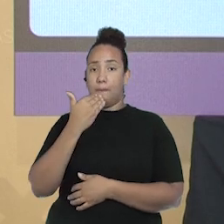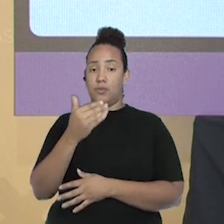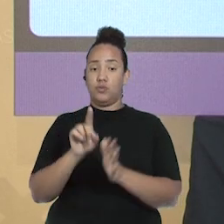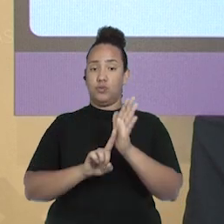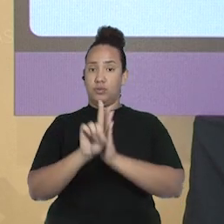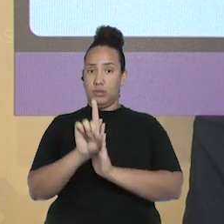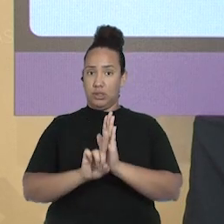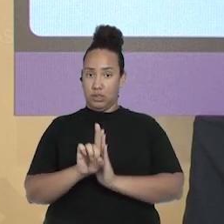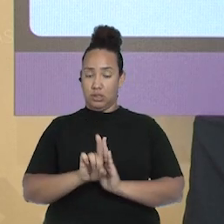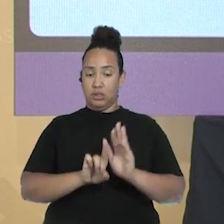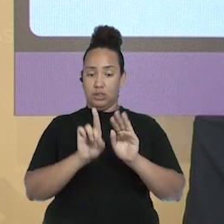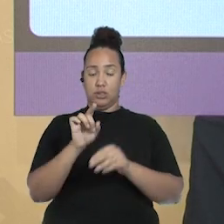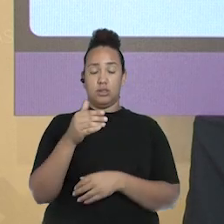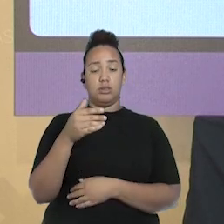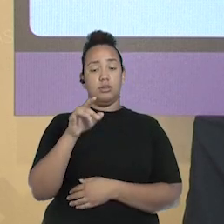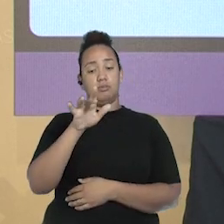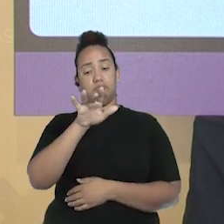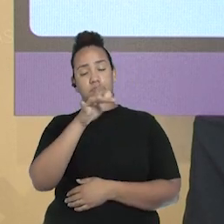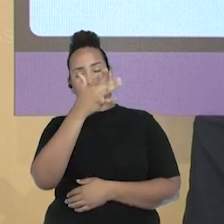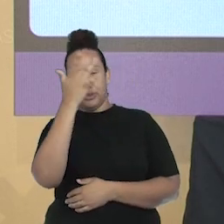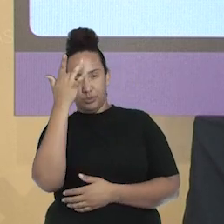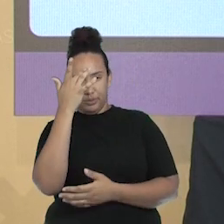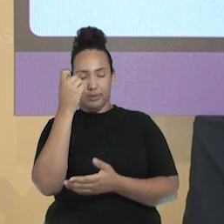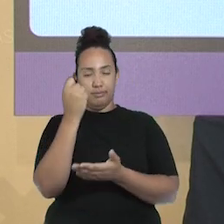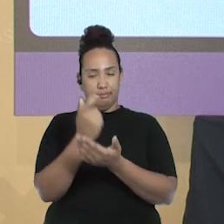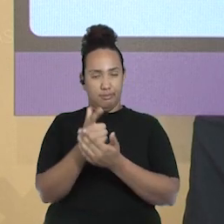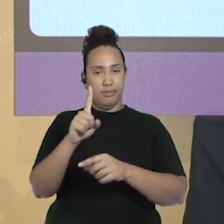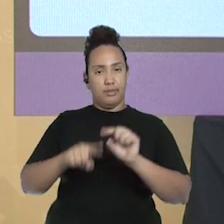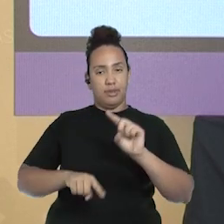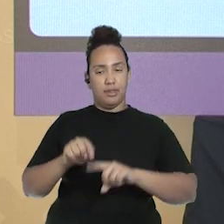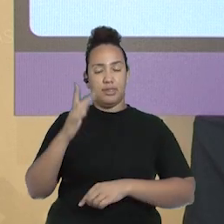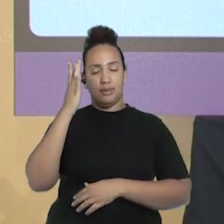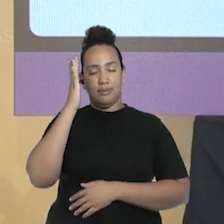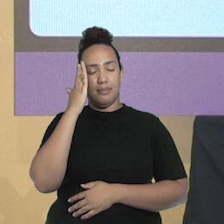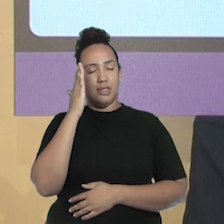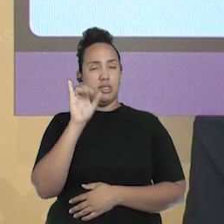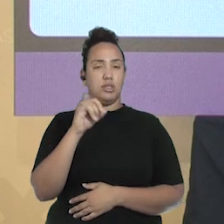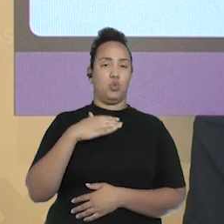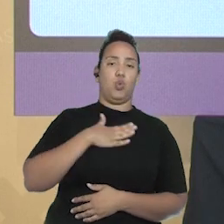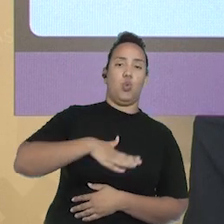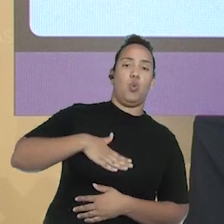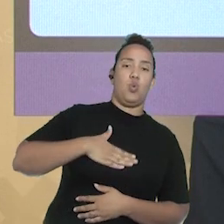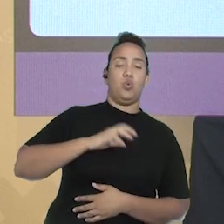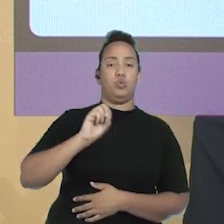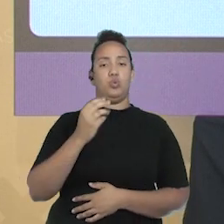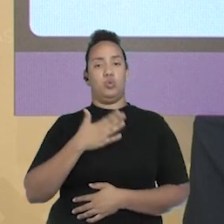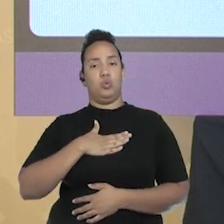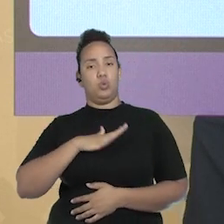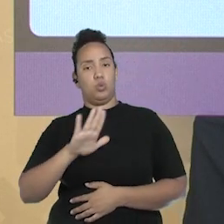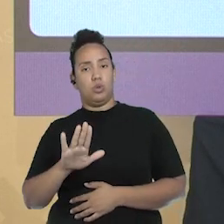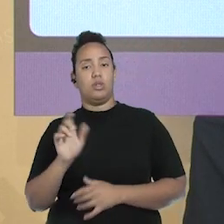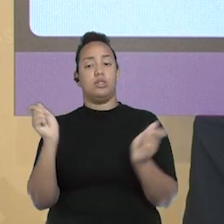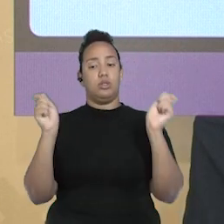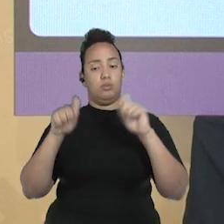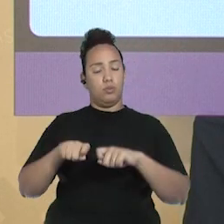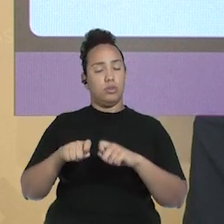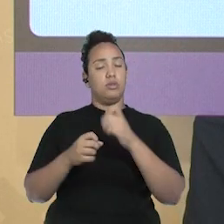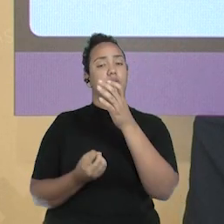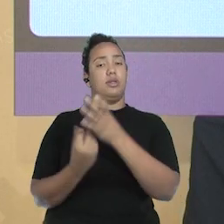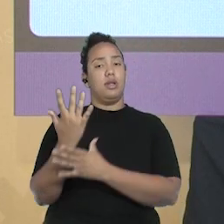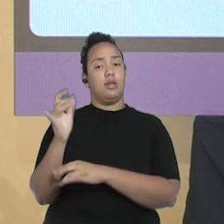de satisfação aos seus clientes para confirmar suas suspeitas e assim definir as estratégias que atendessem